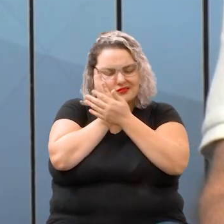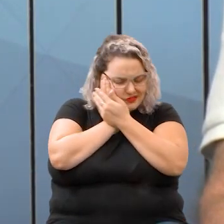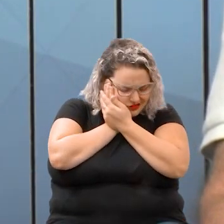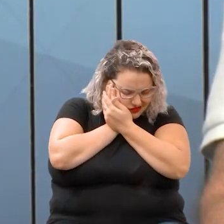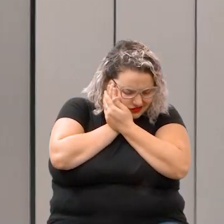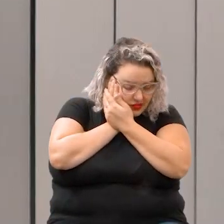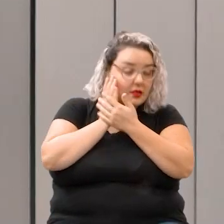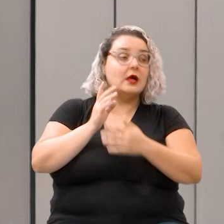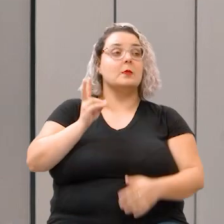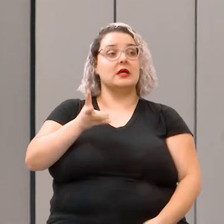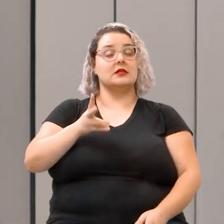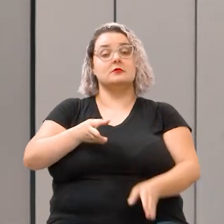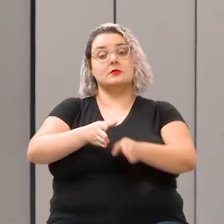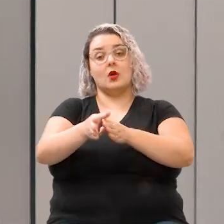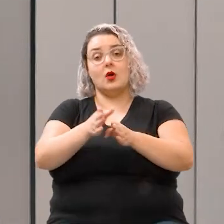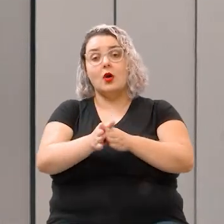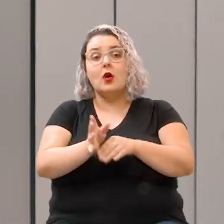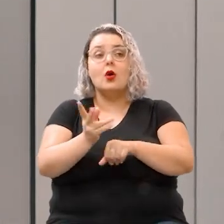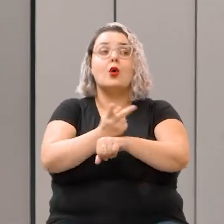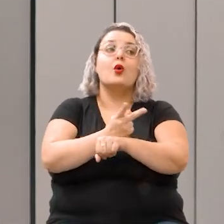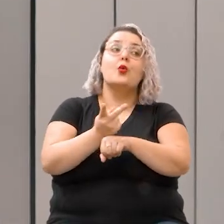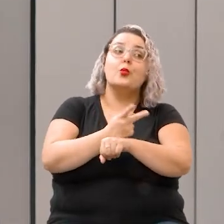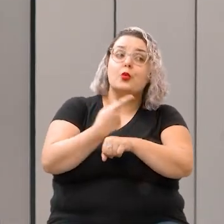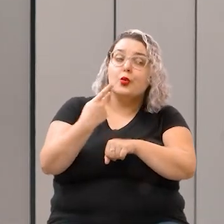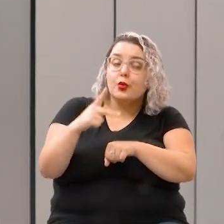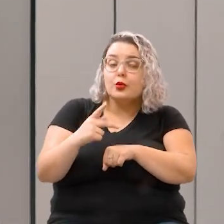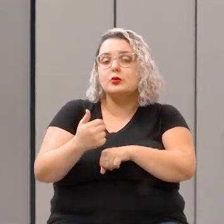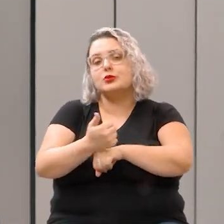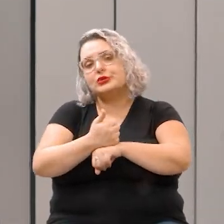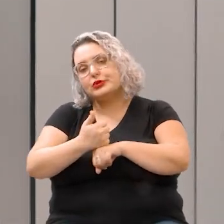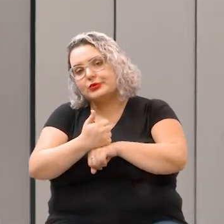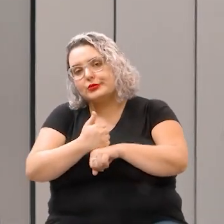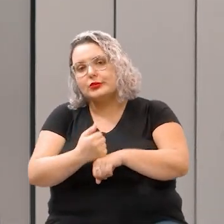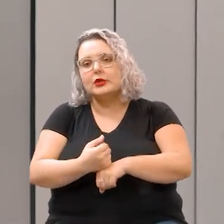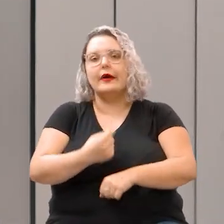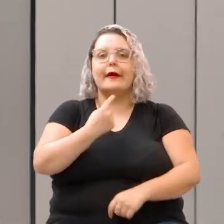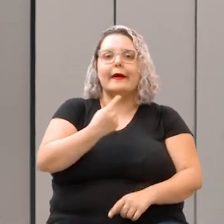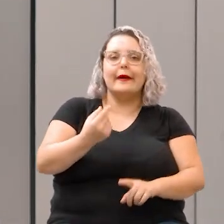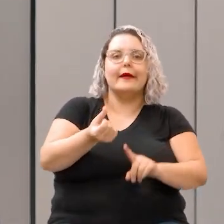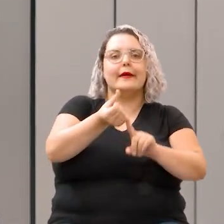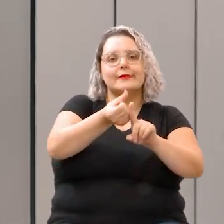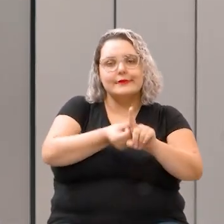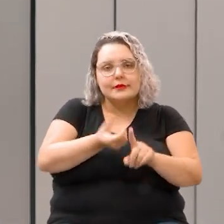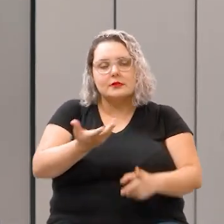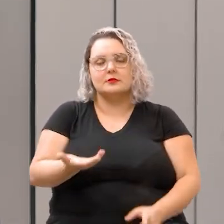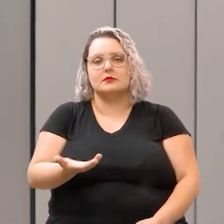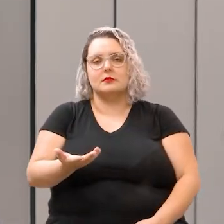tem aquela recomendação: procure seu dentista a cada 6 meses, etc.